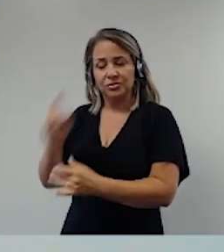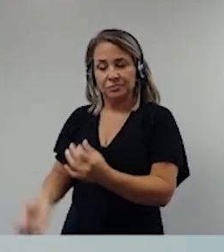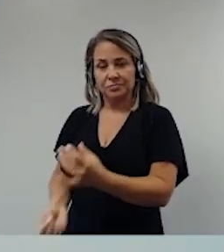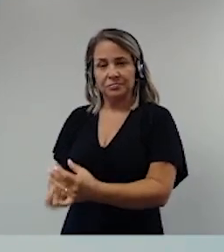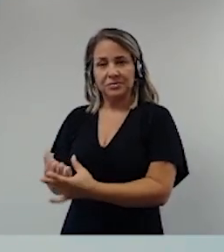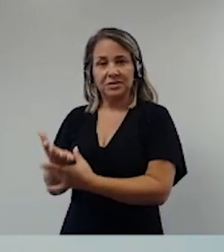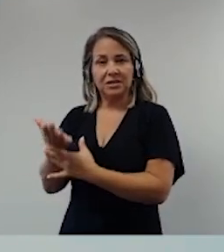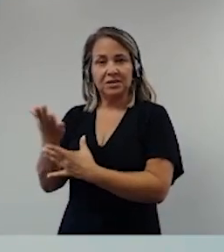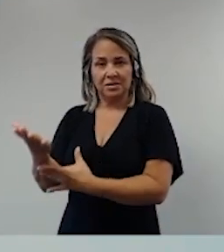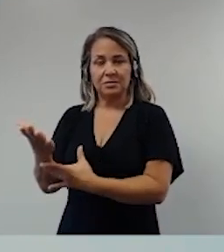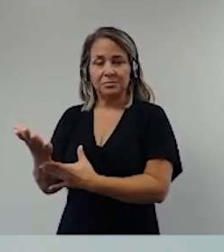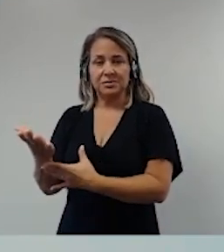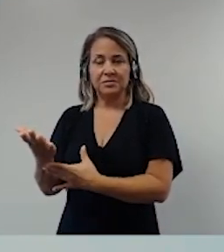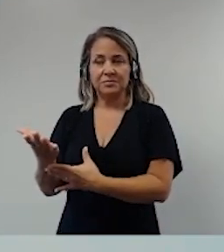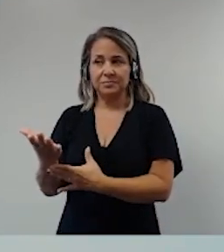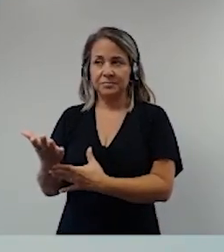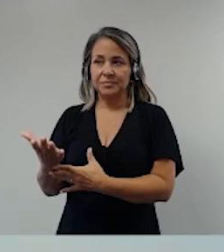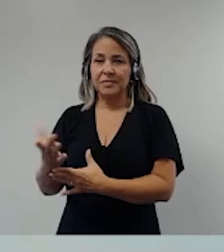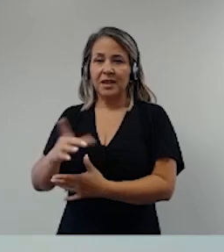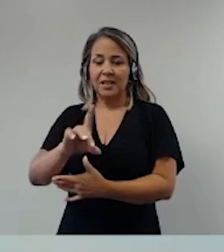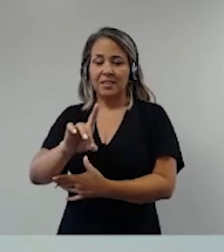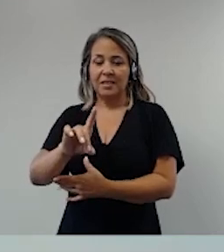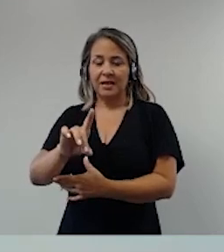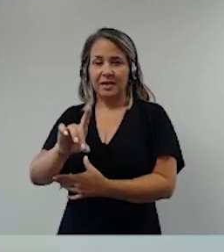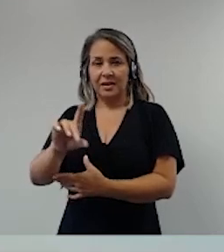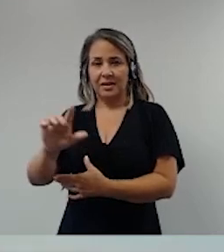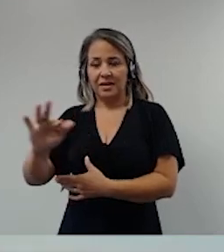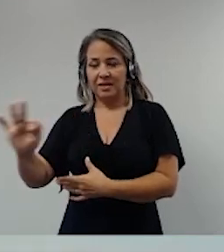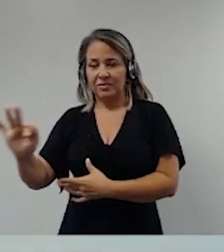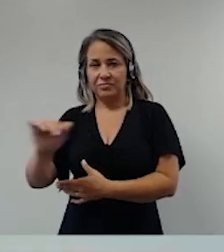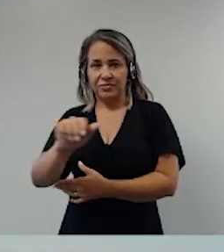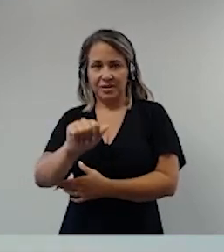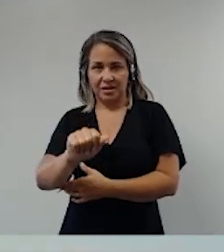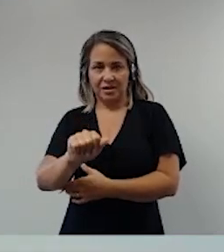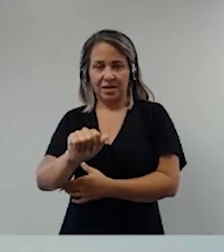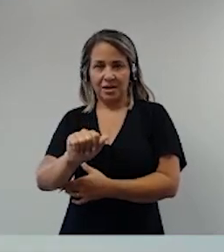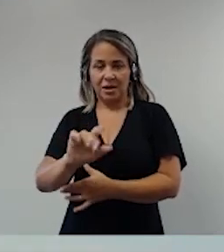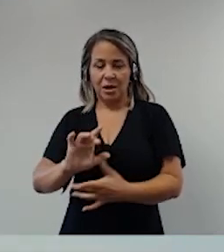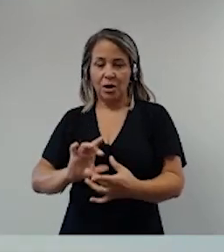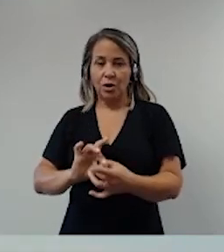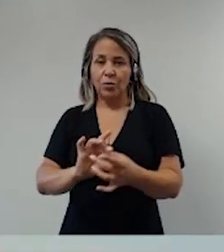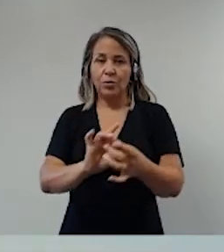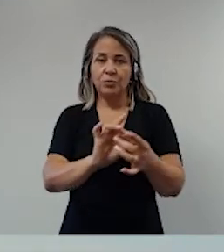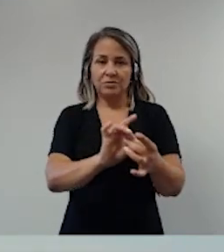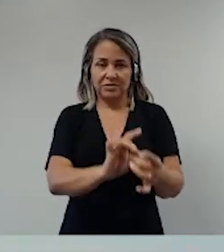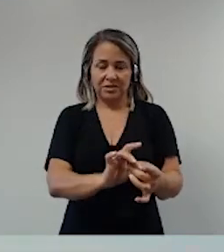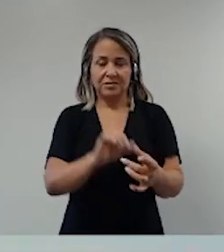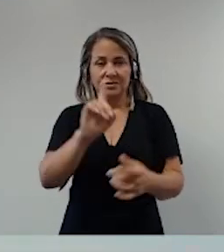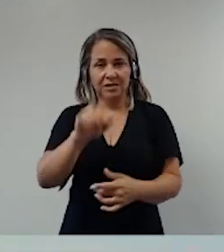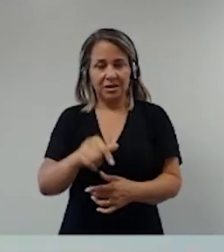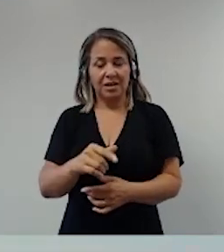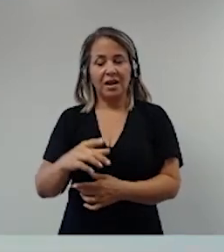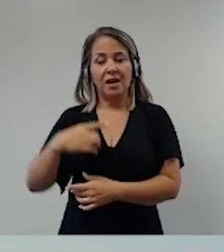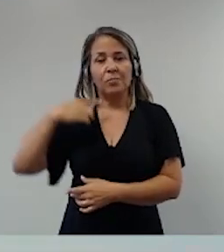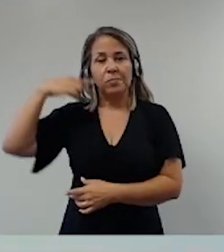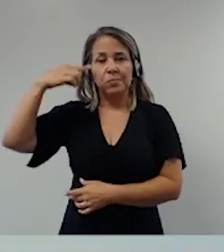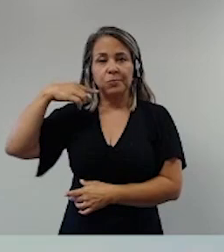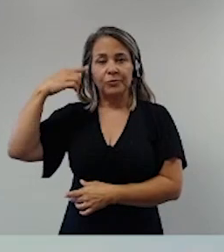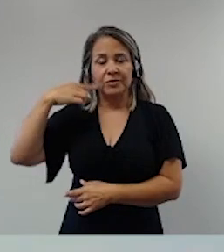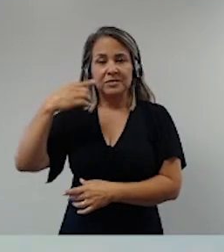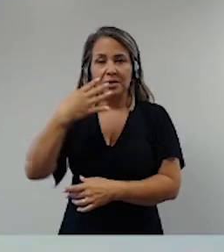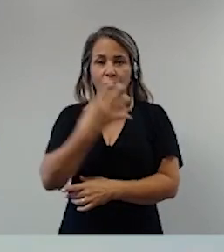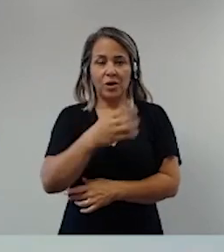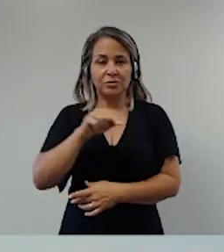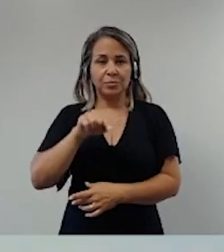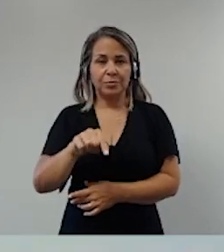Criamos o DFA Conceito, nesse período, que é a Advocacia 4.0.